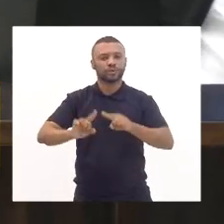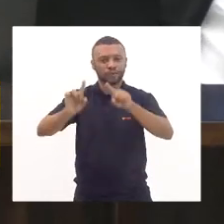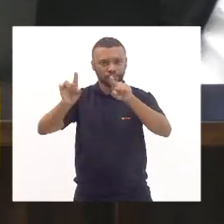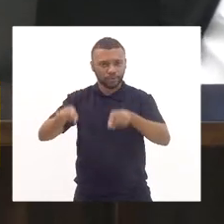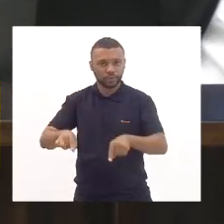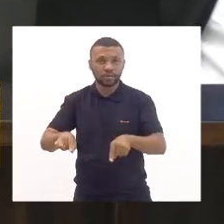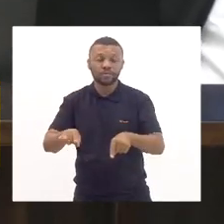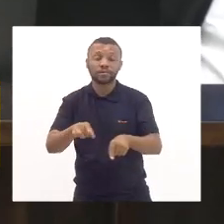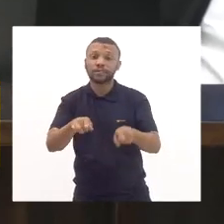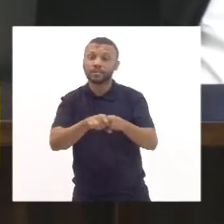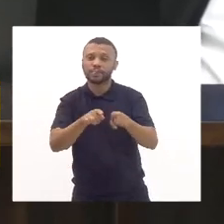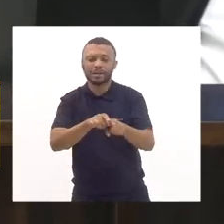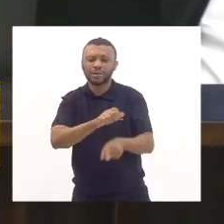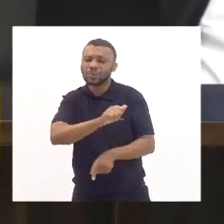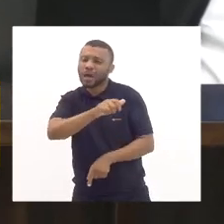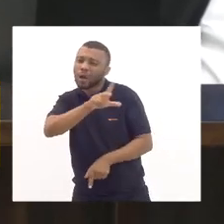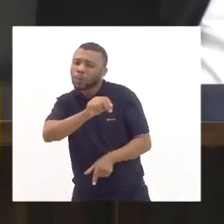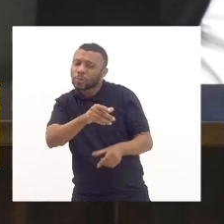e concurseiros